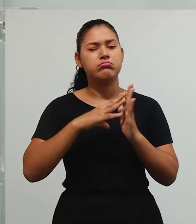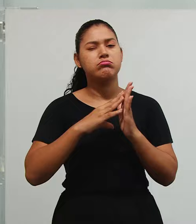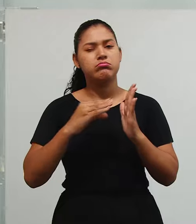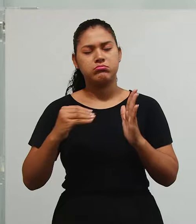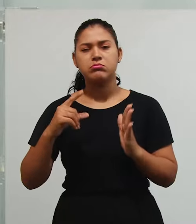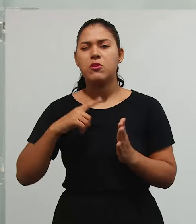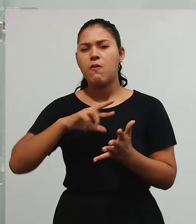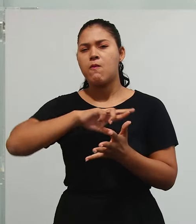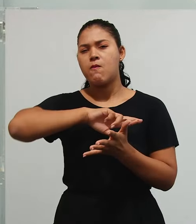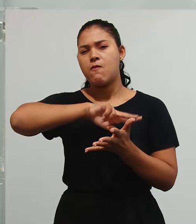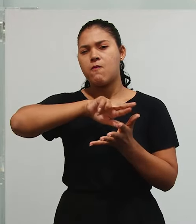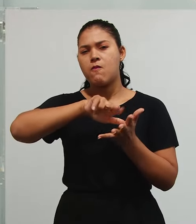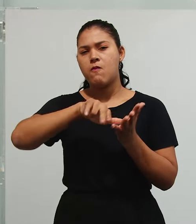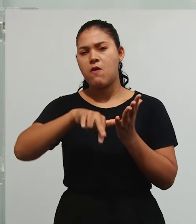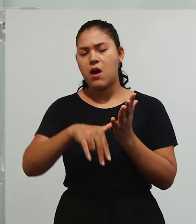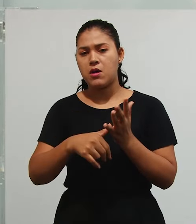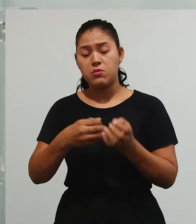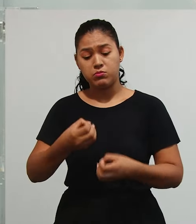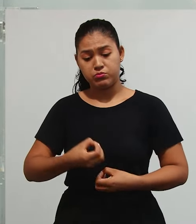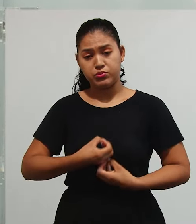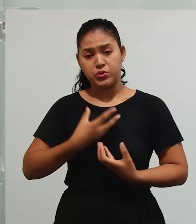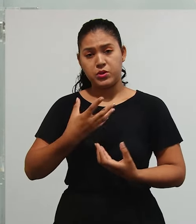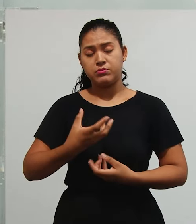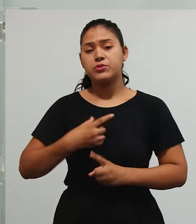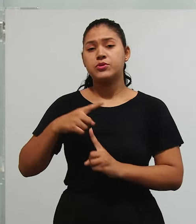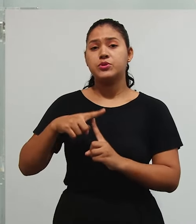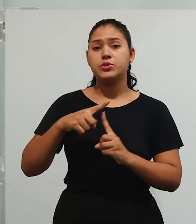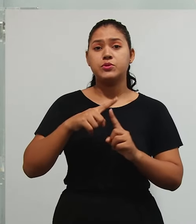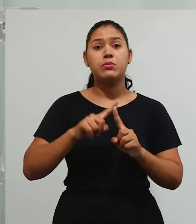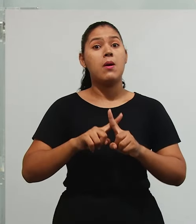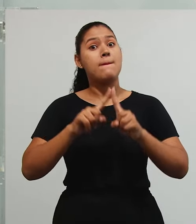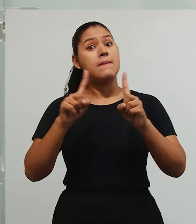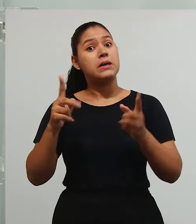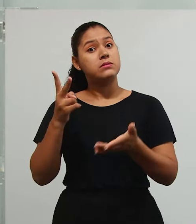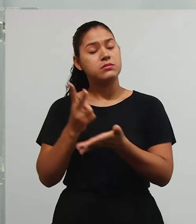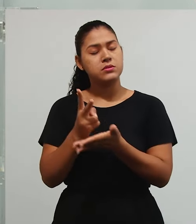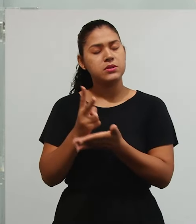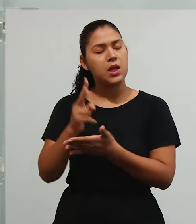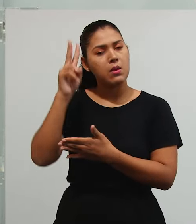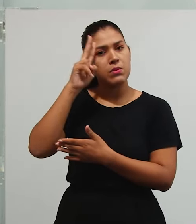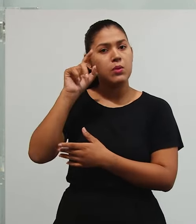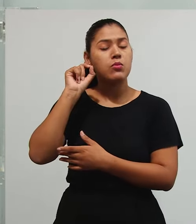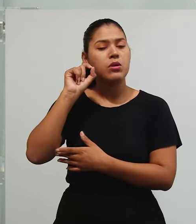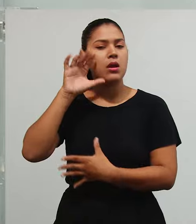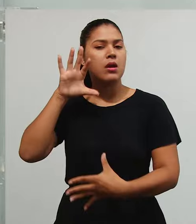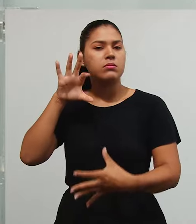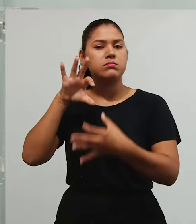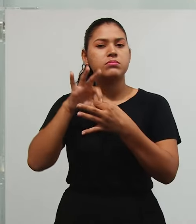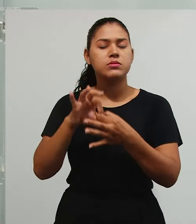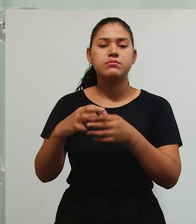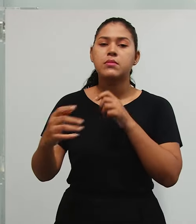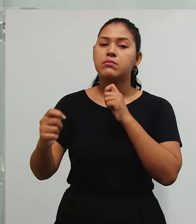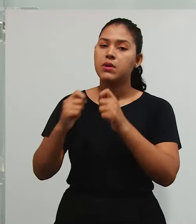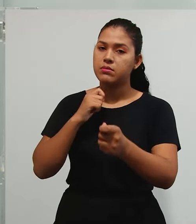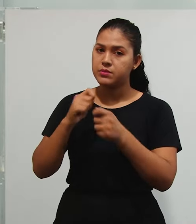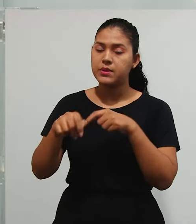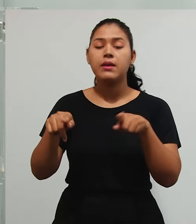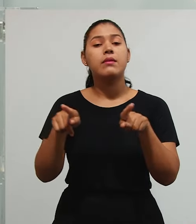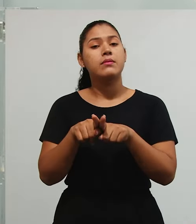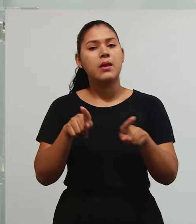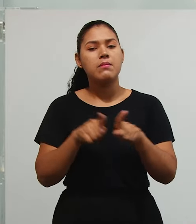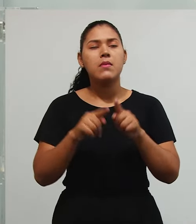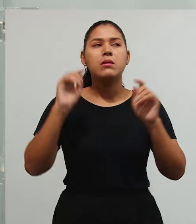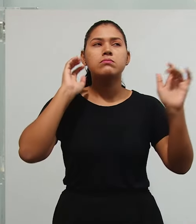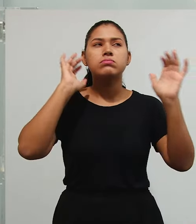né, mas inspirado pela entrevista e pelas reflexões teóricas que você